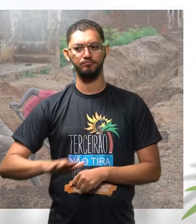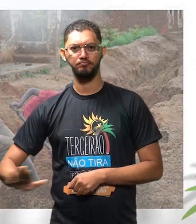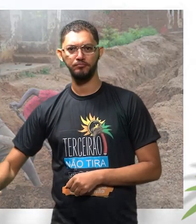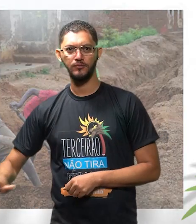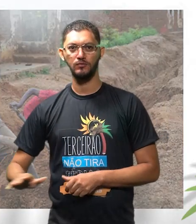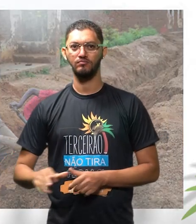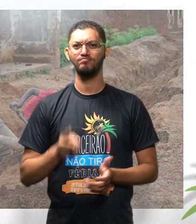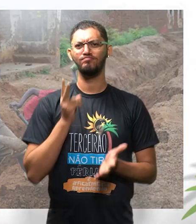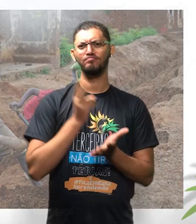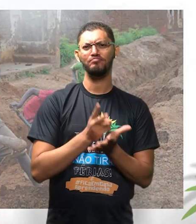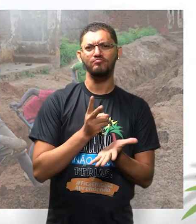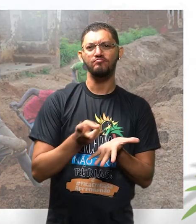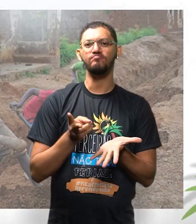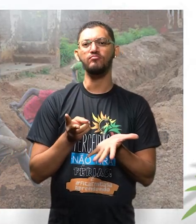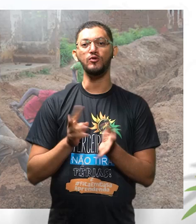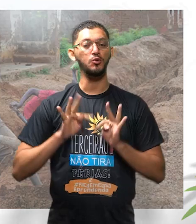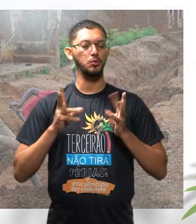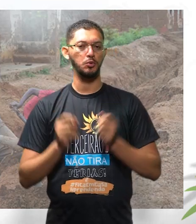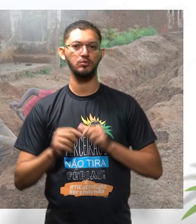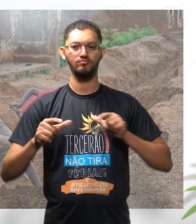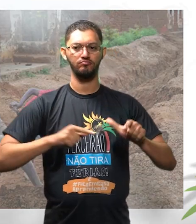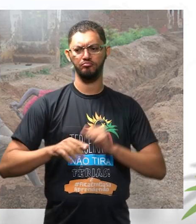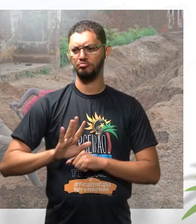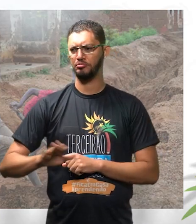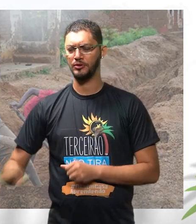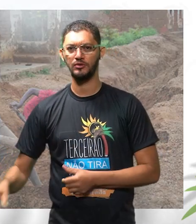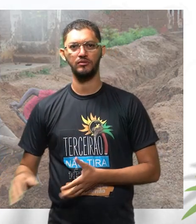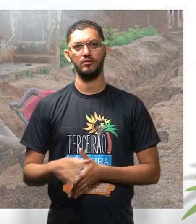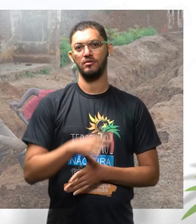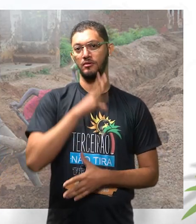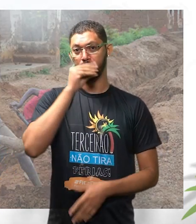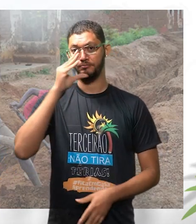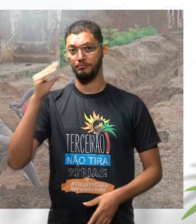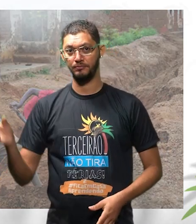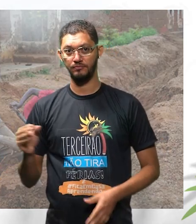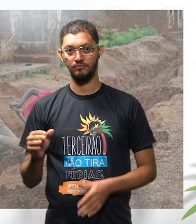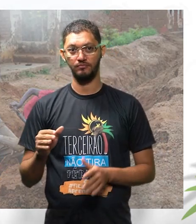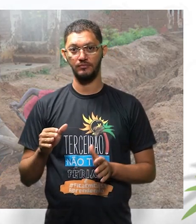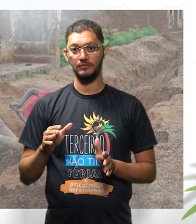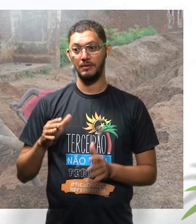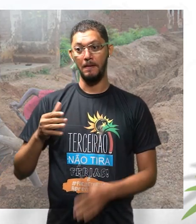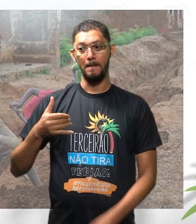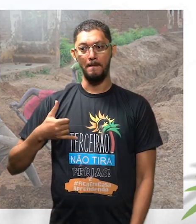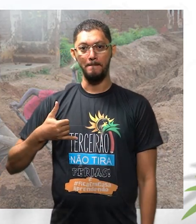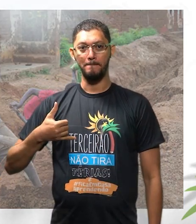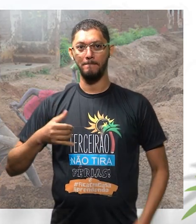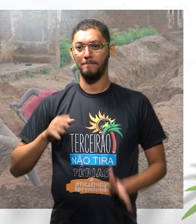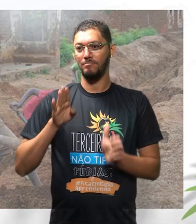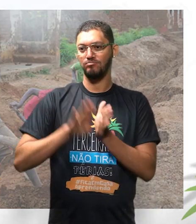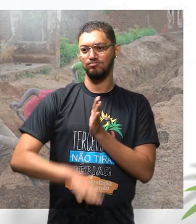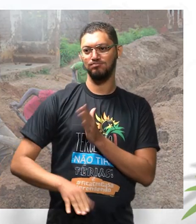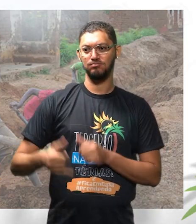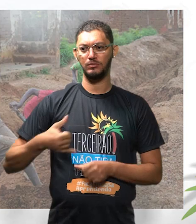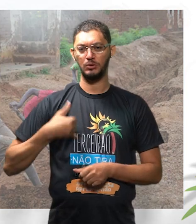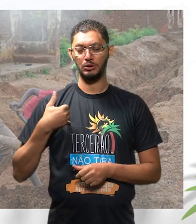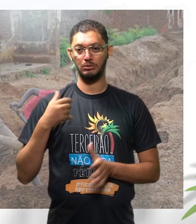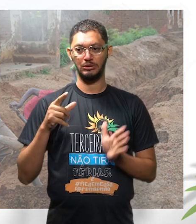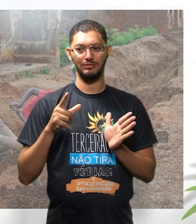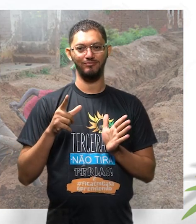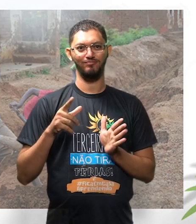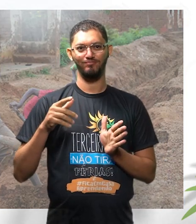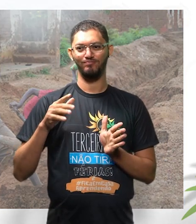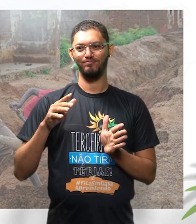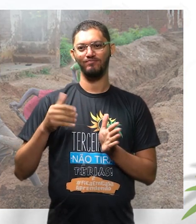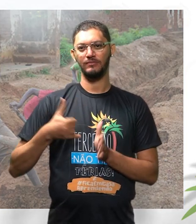É toda forma de trabalho que é exercido por crianças e adolescentes, abaixo da idade mínima permitida pela lei,